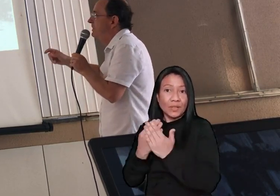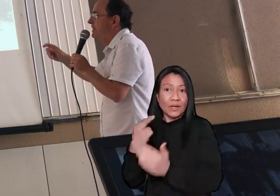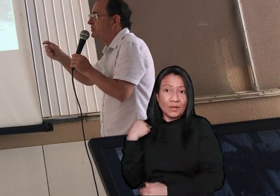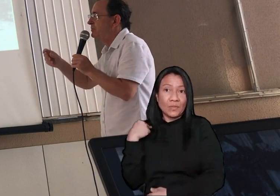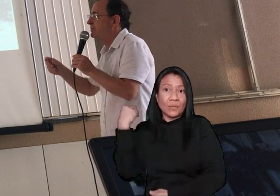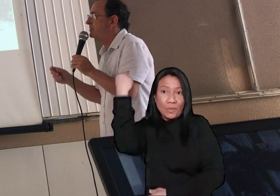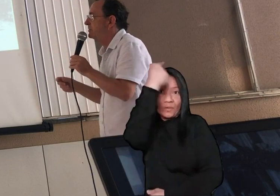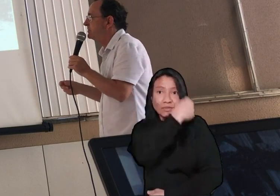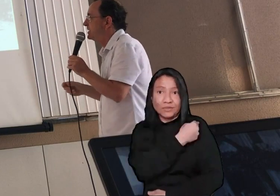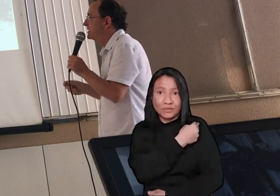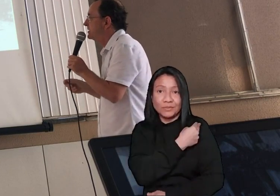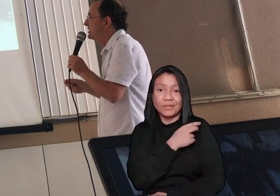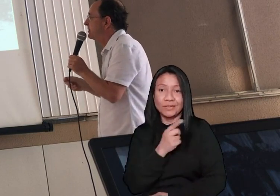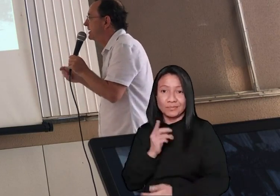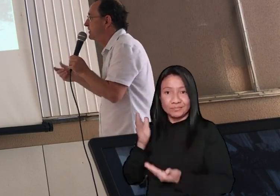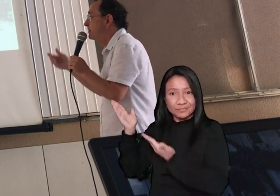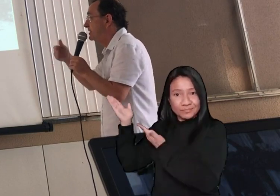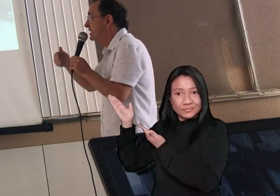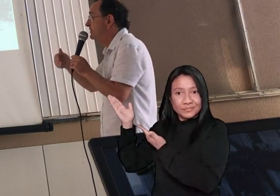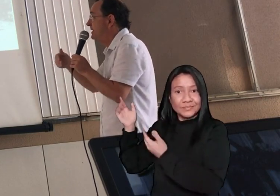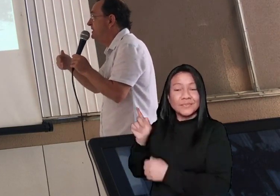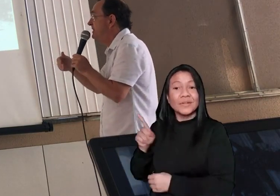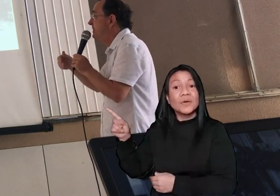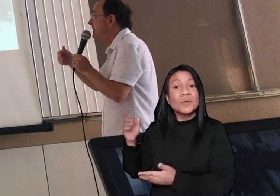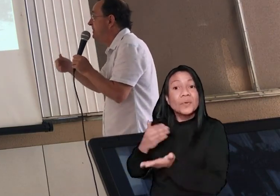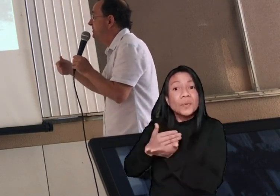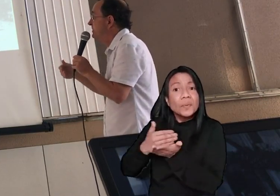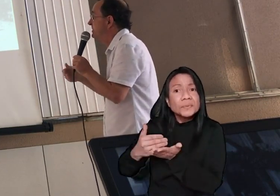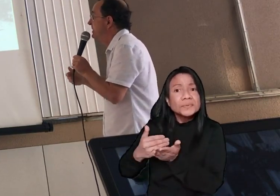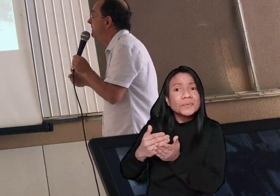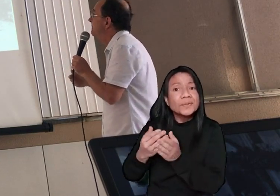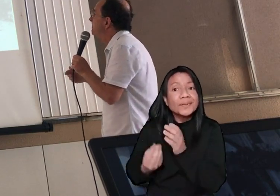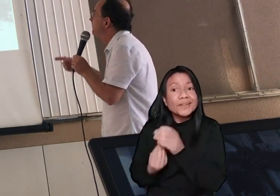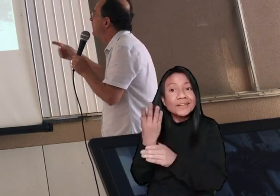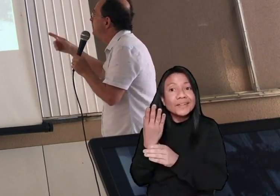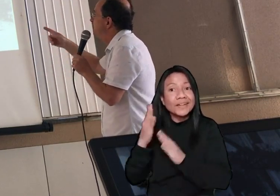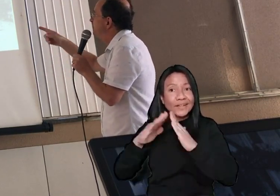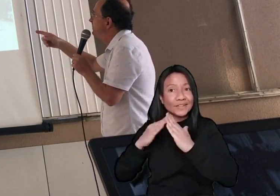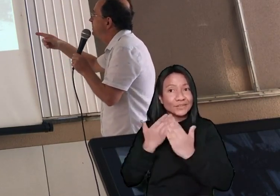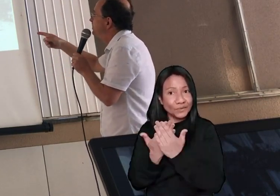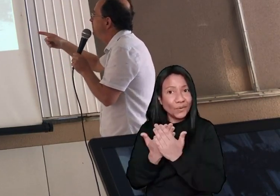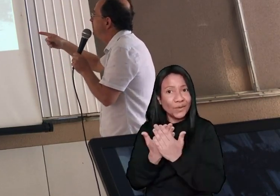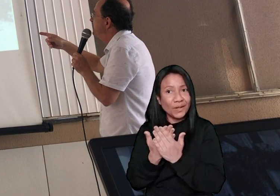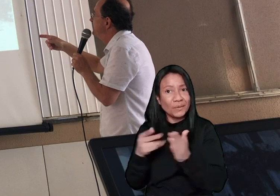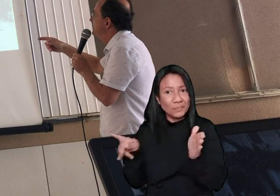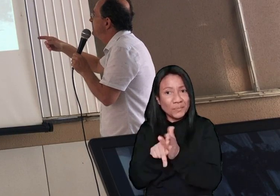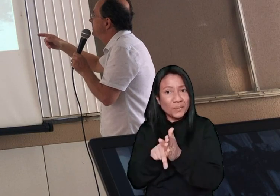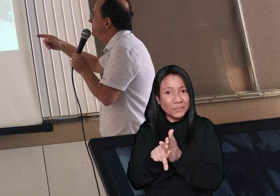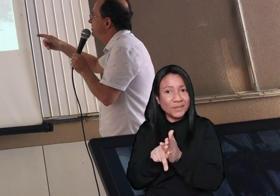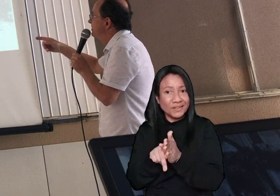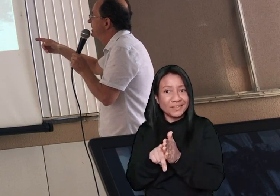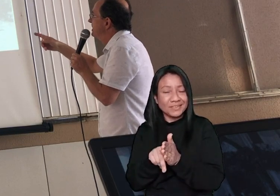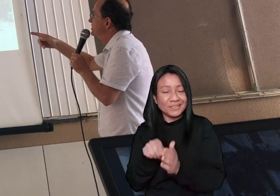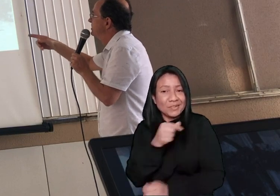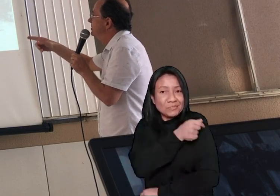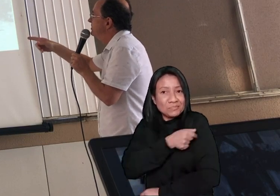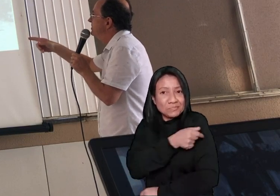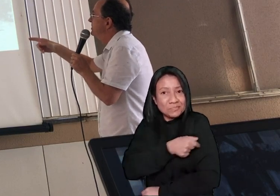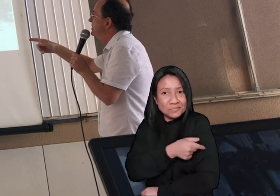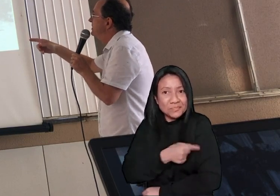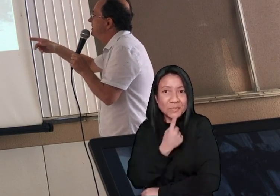o colégio Nossa Senhora da Glória, que ano passado fez 70 anos. Tá? Então o bispo ali, bispo Dom